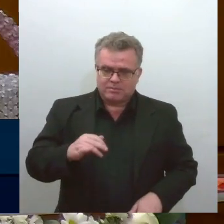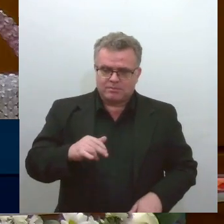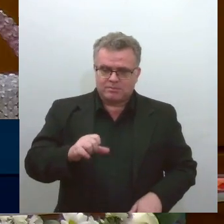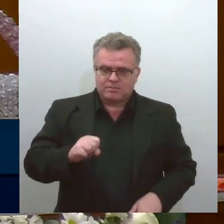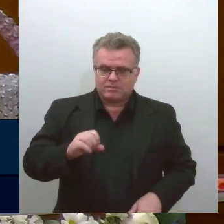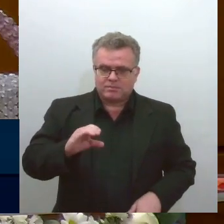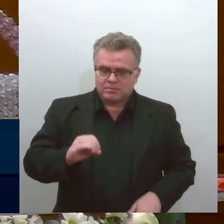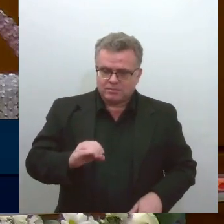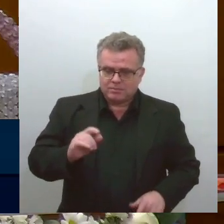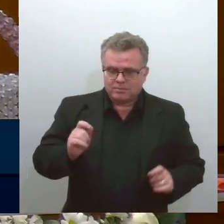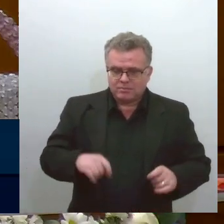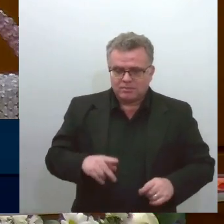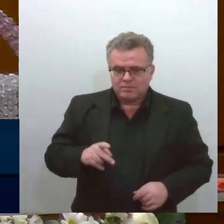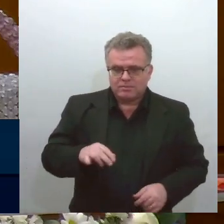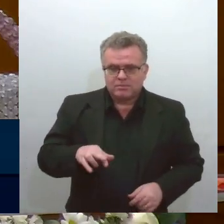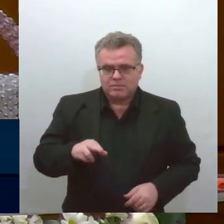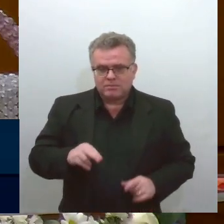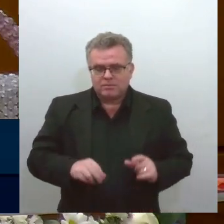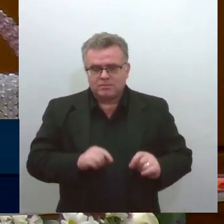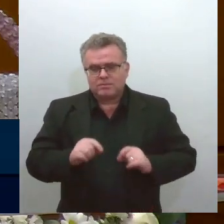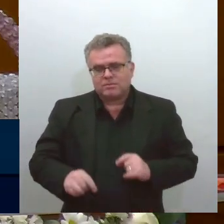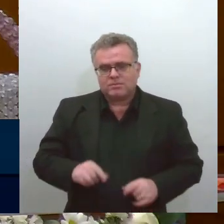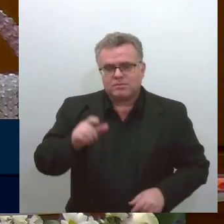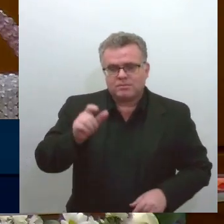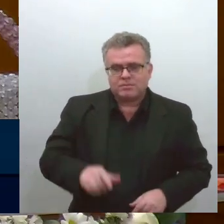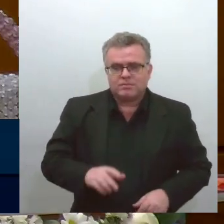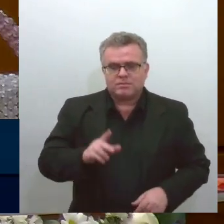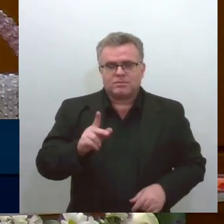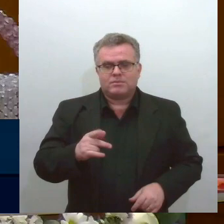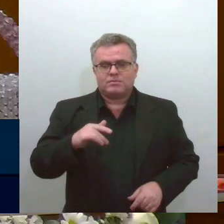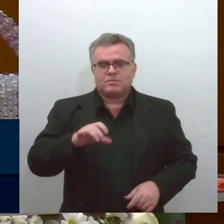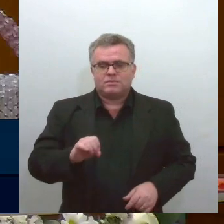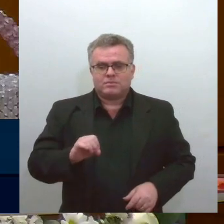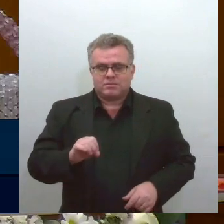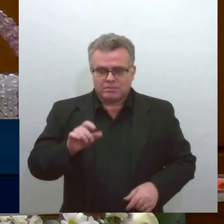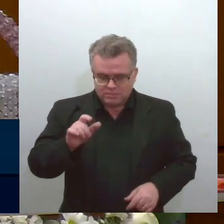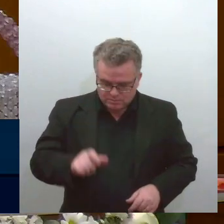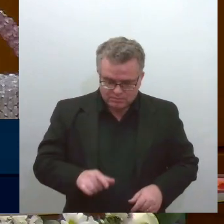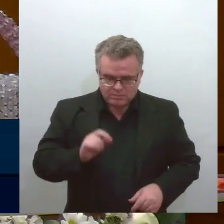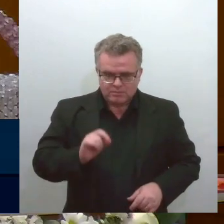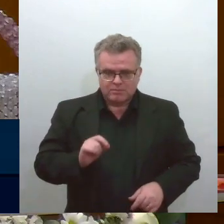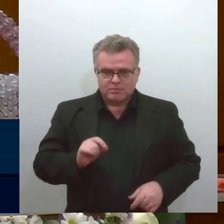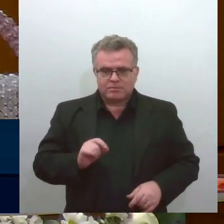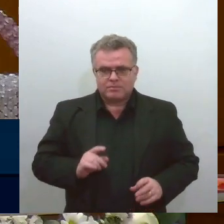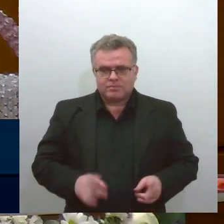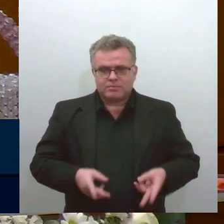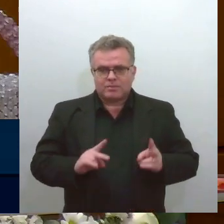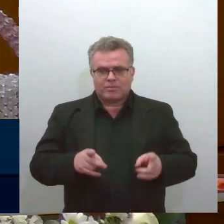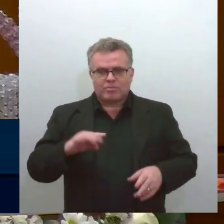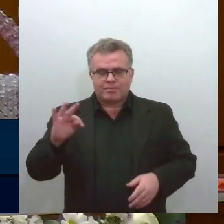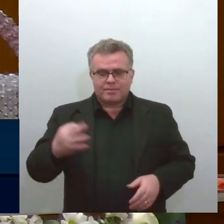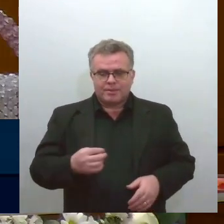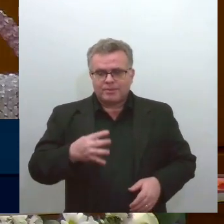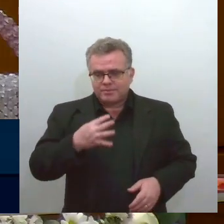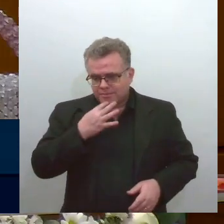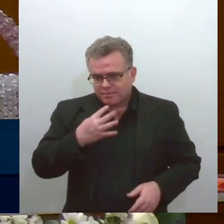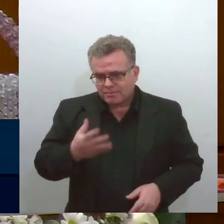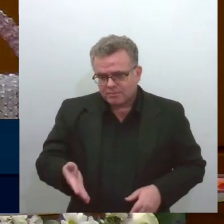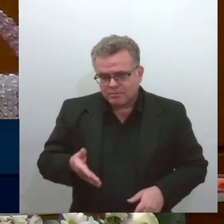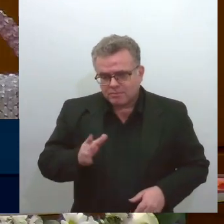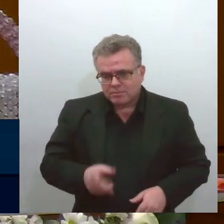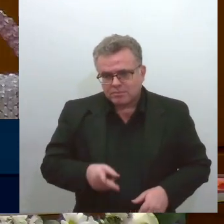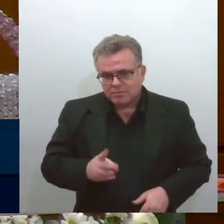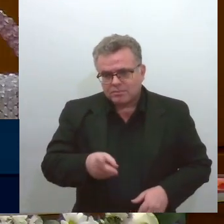Chiquinho Ferreira, né, que tá, é Francisco, mas é conhecido como Chiquinho Ferreira, que ele também